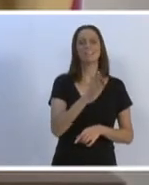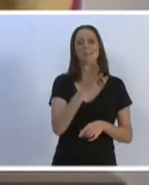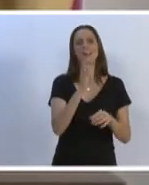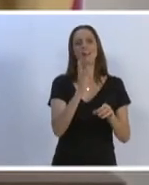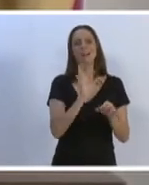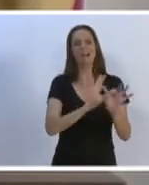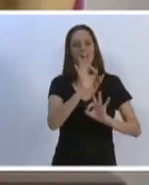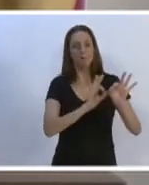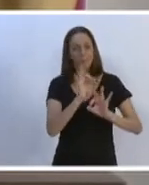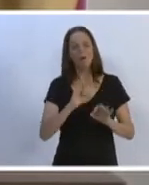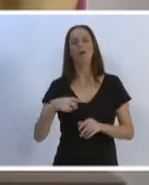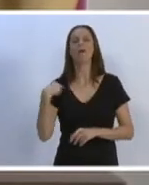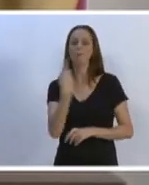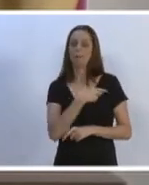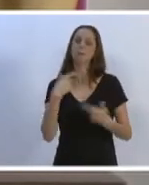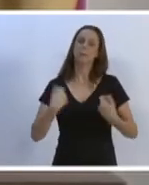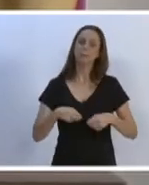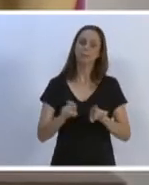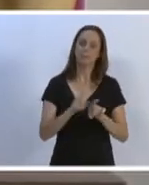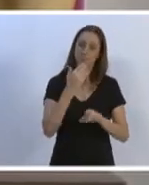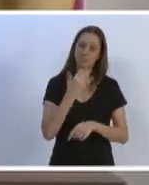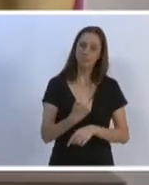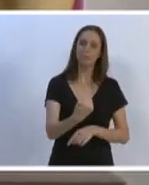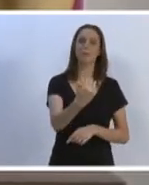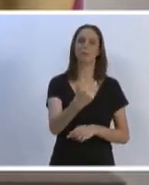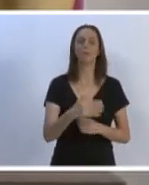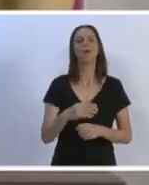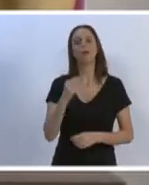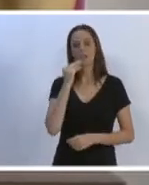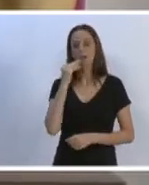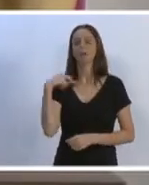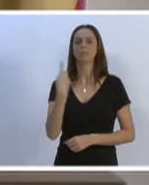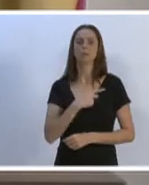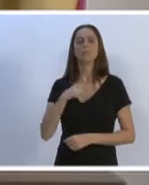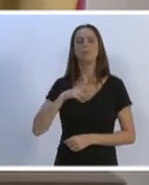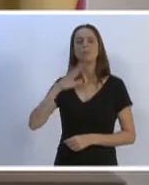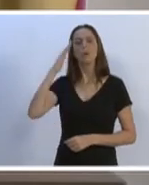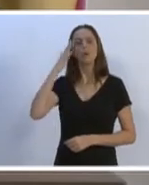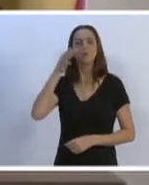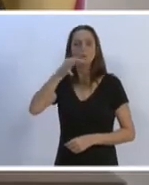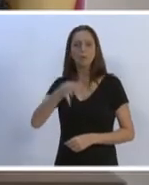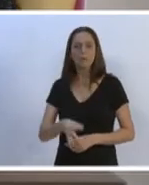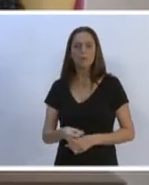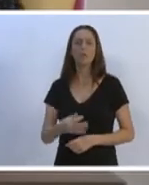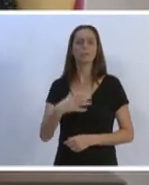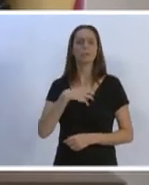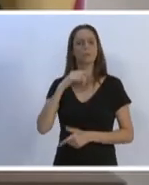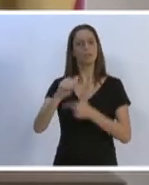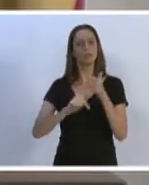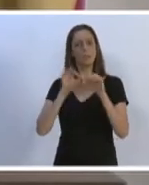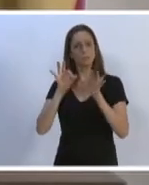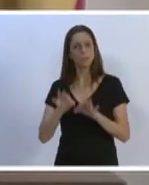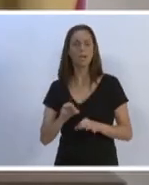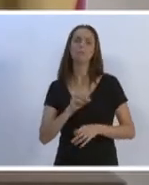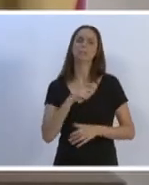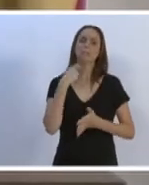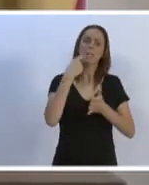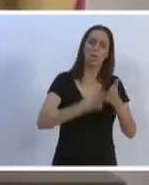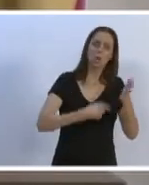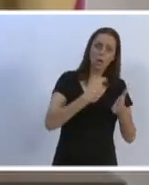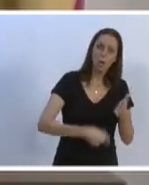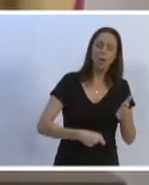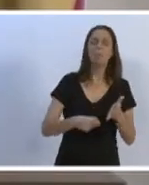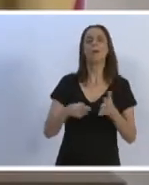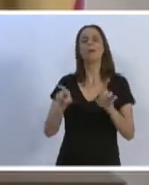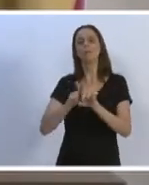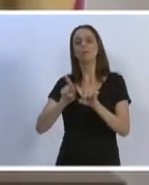reivindicações, quando nos atende, como a gente sempre faz, com a nossa coerência, que é peculiar, com a nossa forma de trabalhar aqui, a gente traz aqui também o registro do